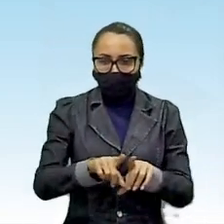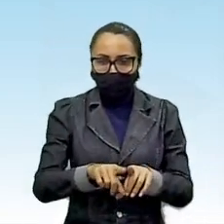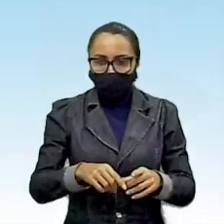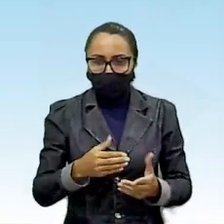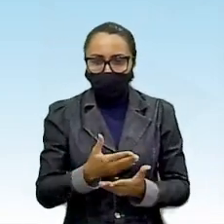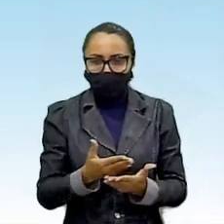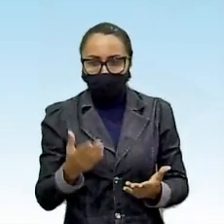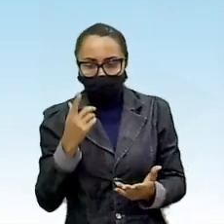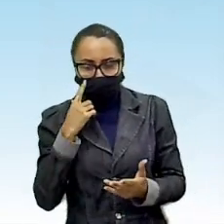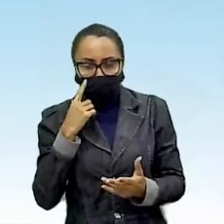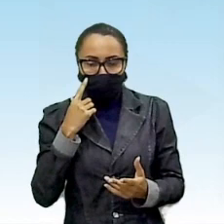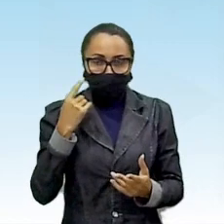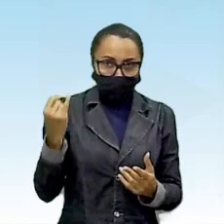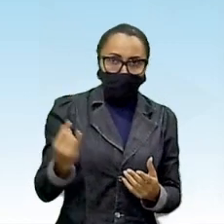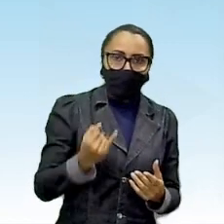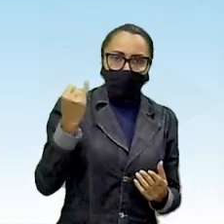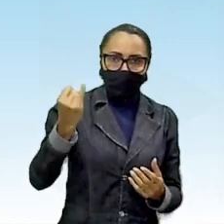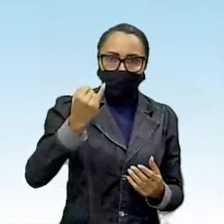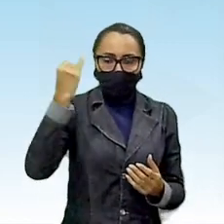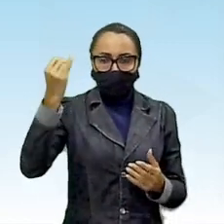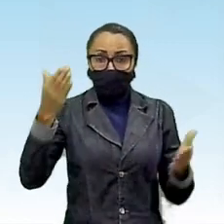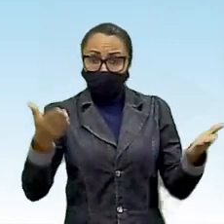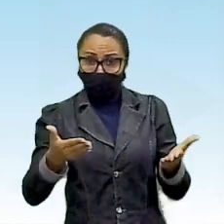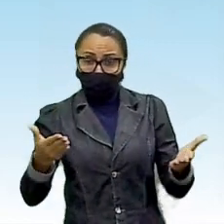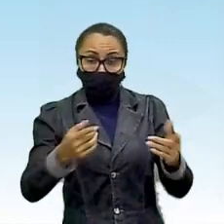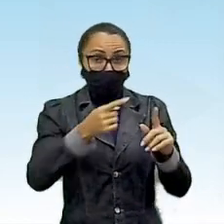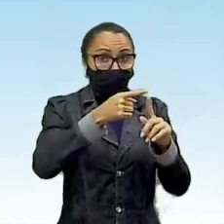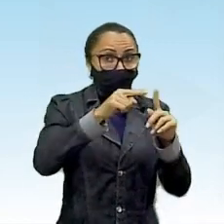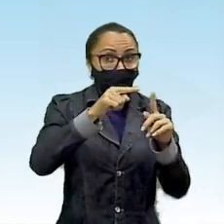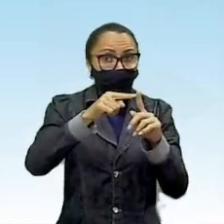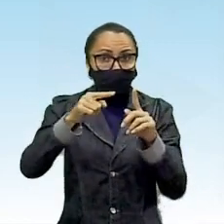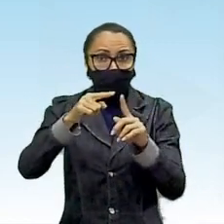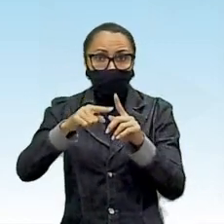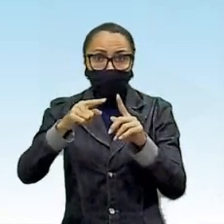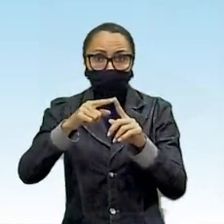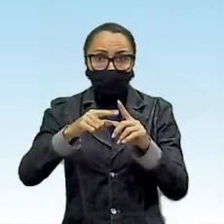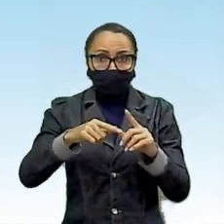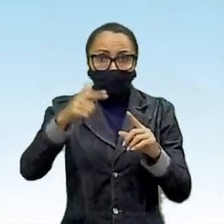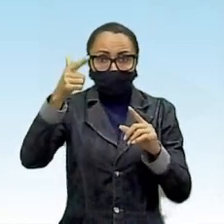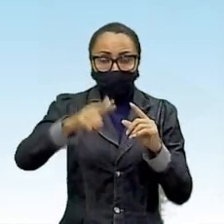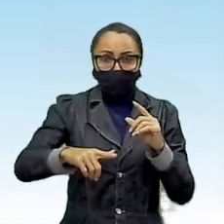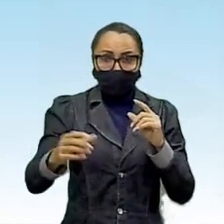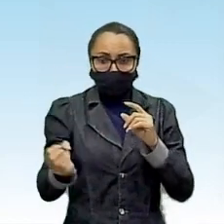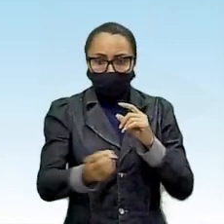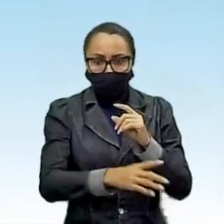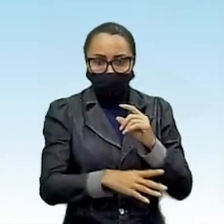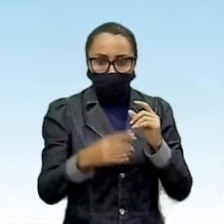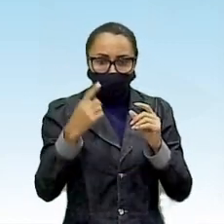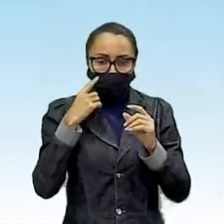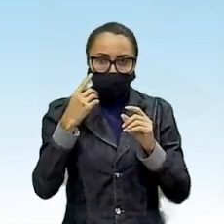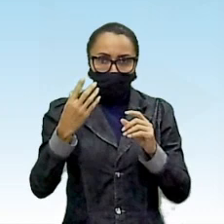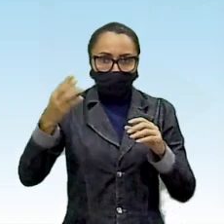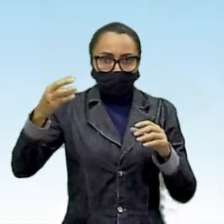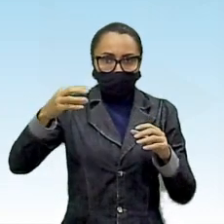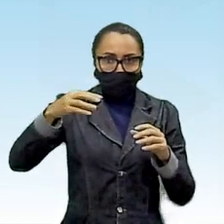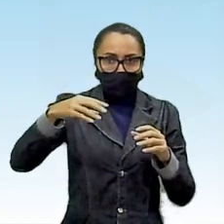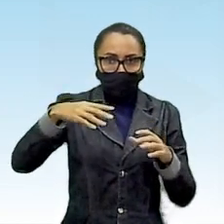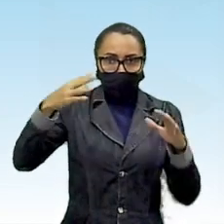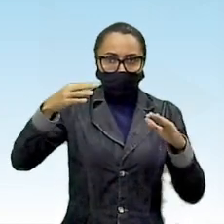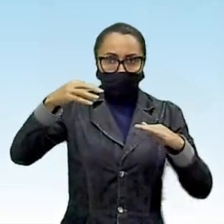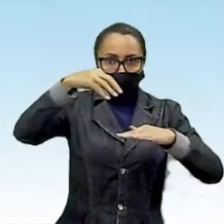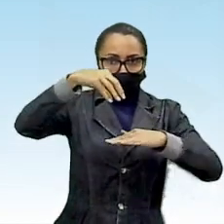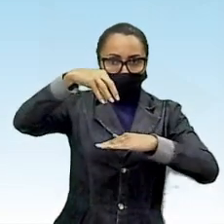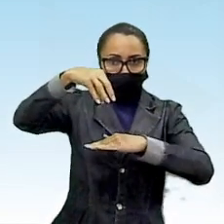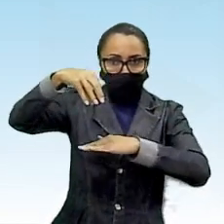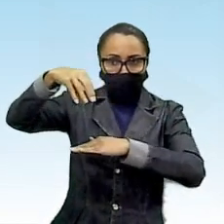bem relevante, é que hoje é proibido reutilizar contêineres, né, que são